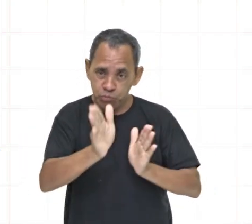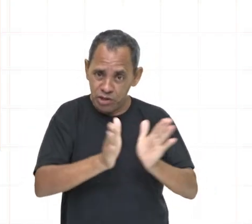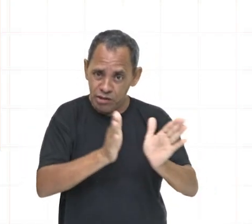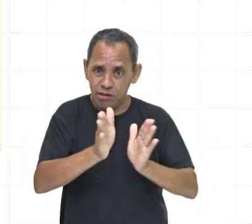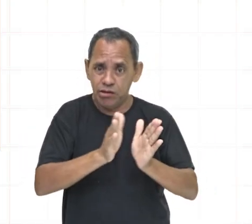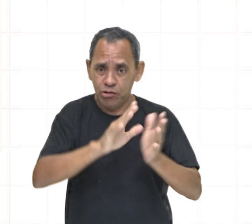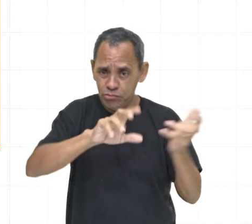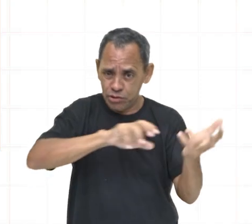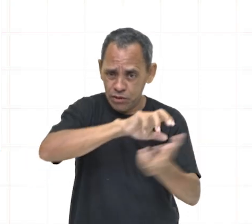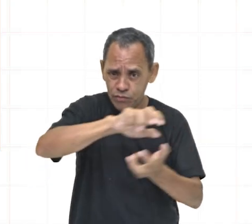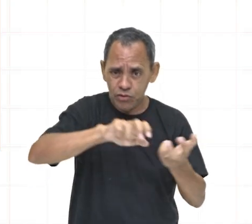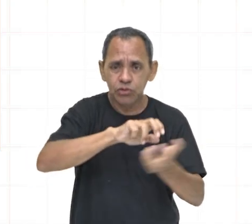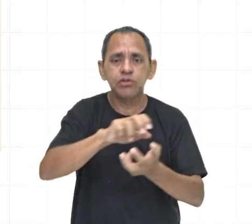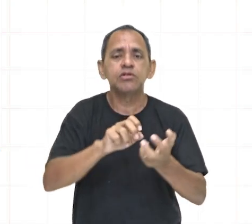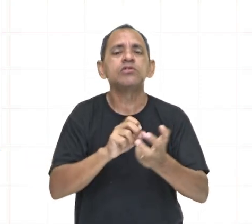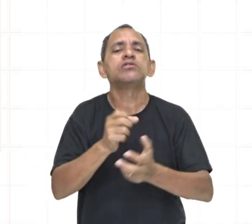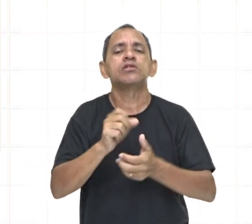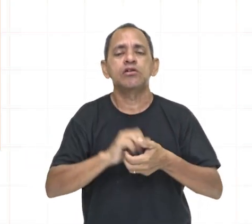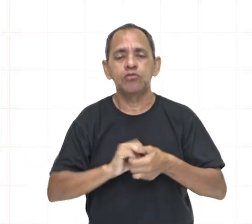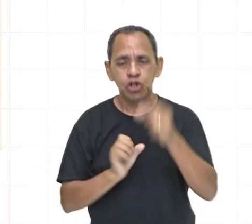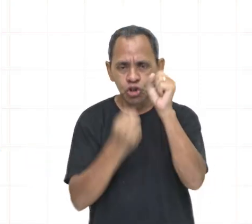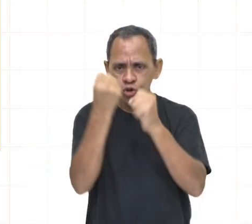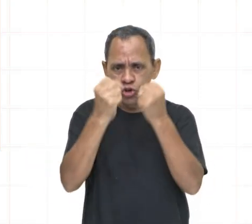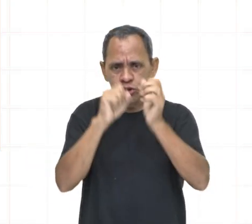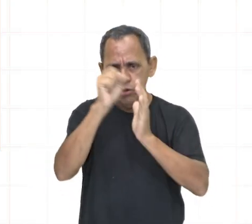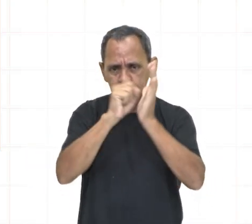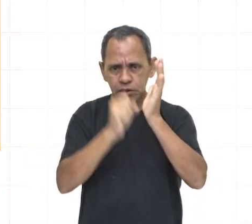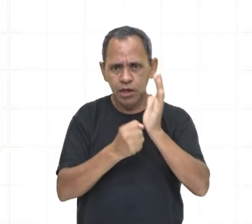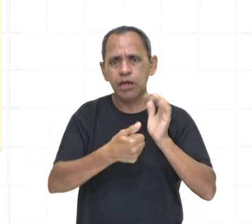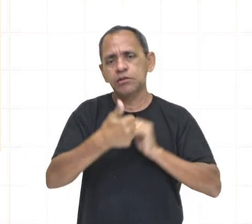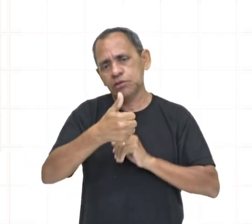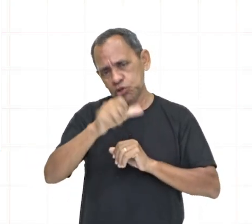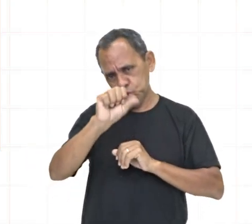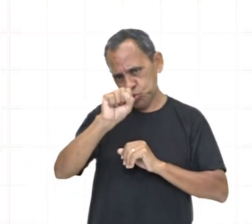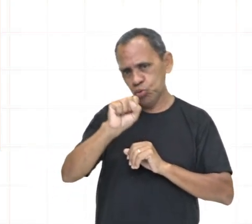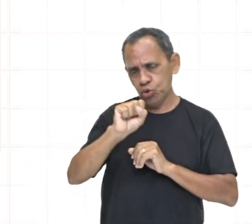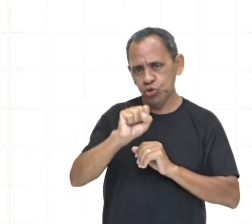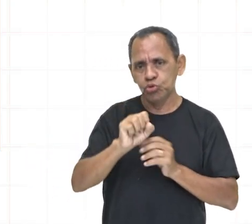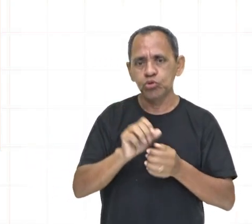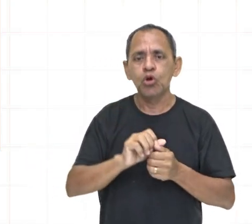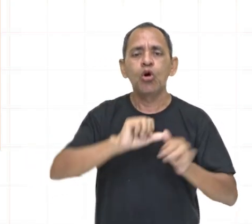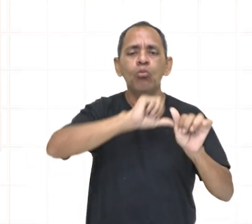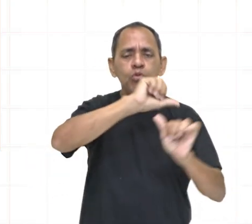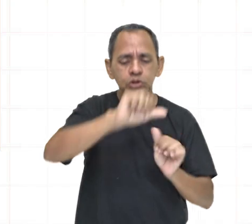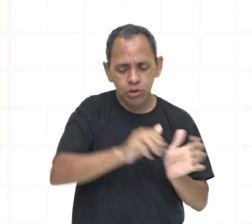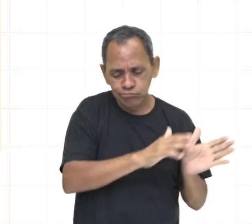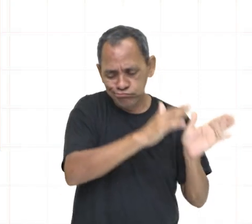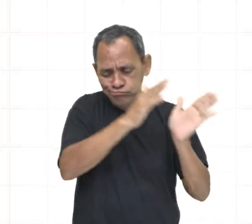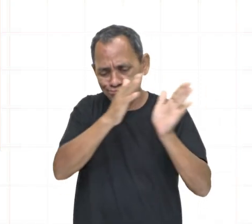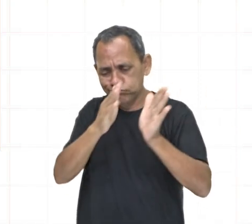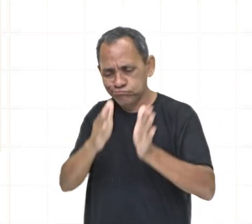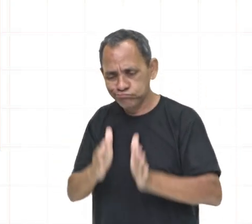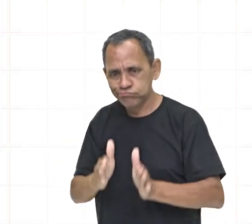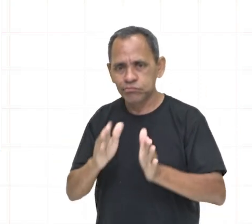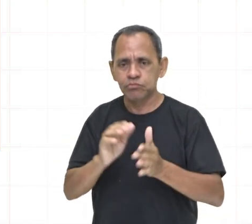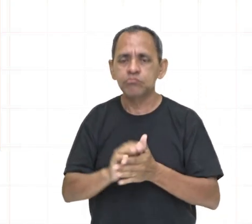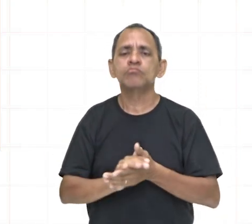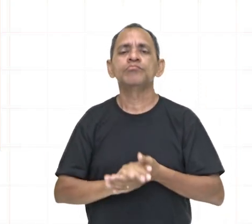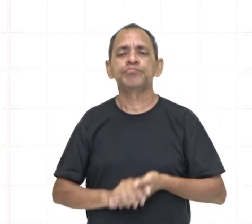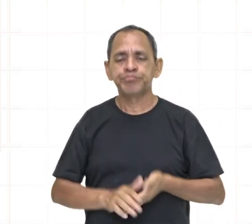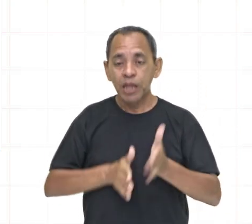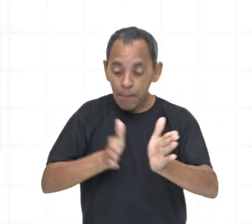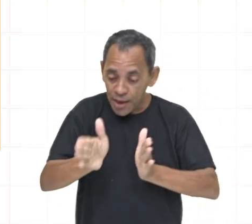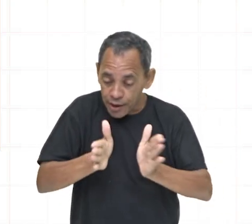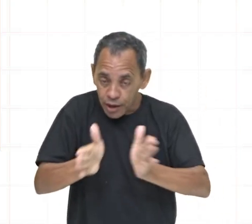da Revolução Industrial no século XVIII e já indo, consequentemente, para os outros períodos, o que vai chamar a atenção vai